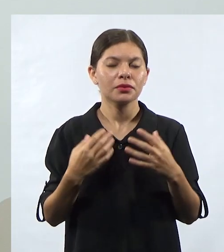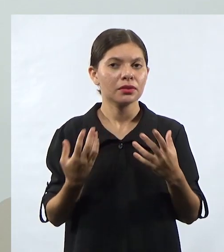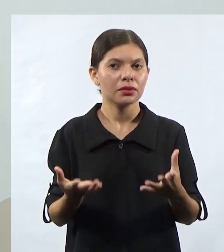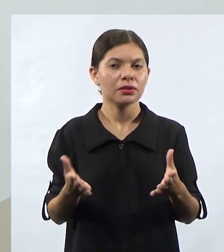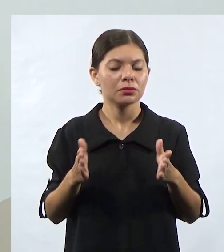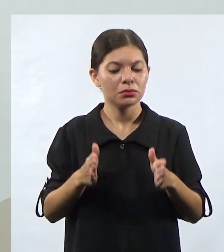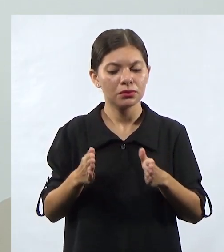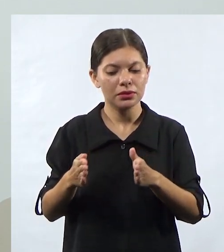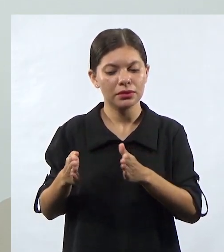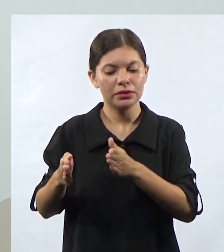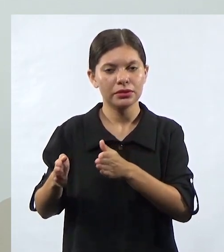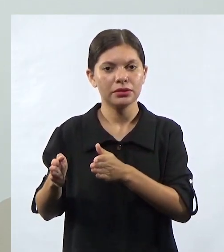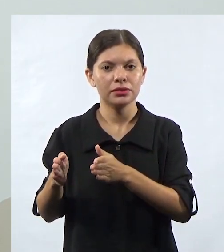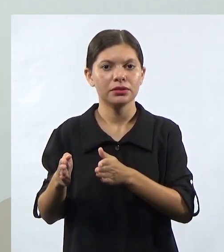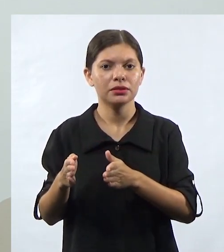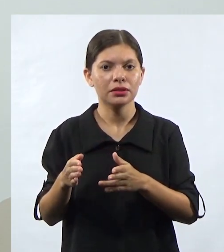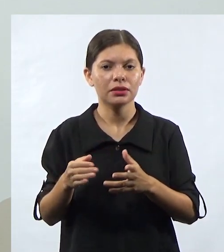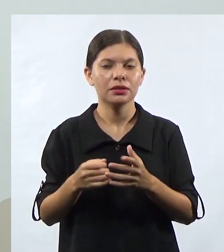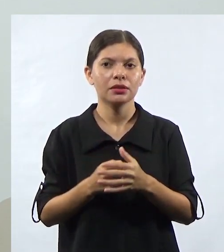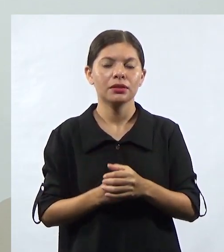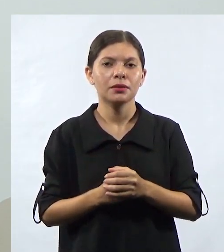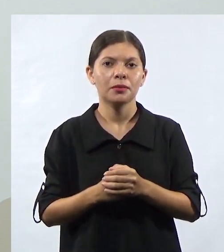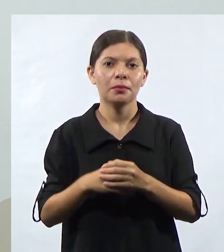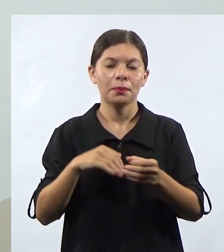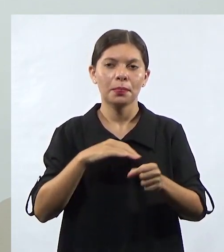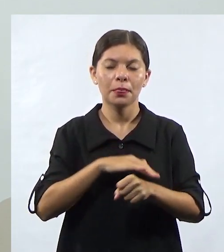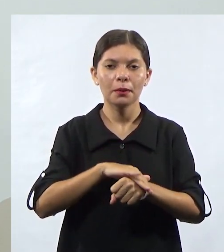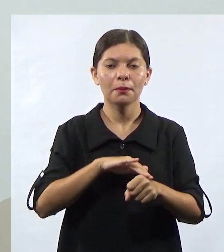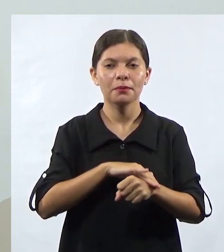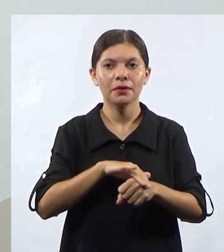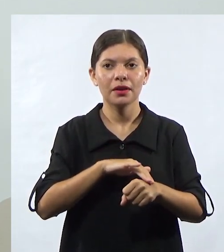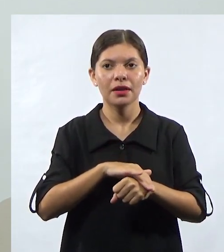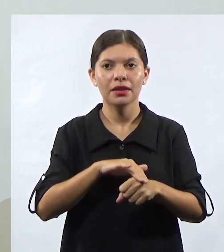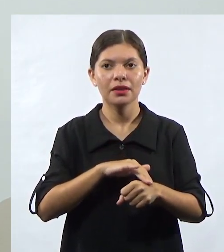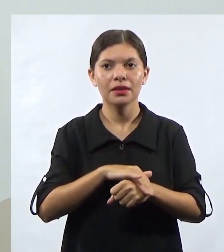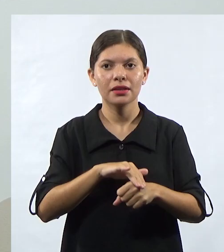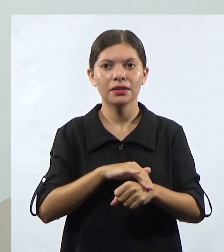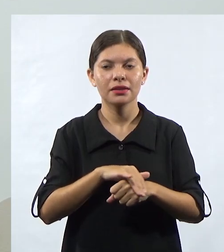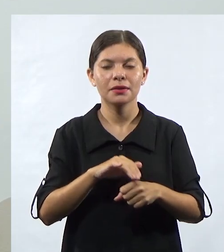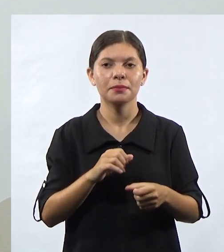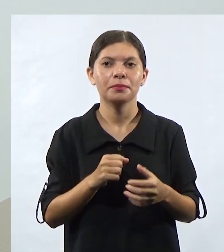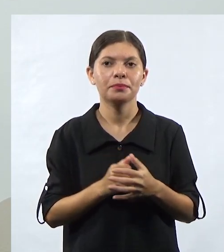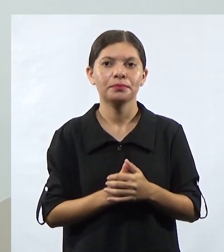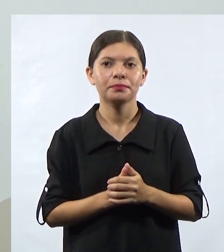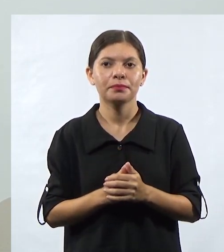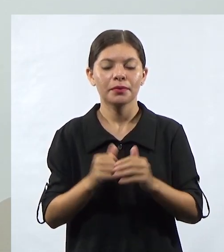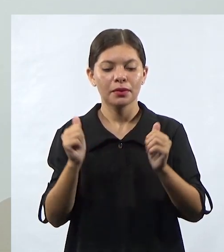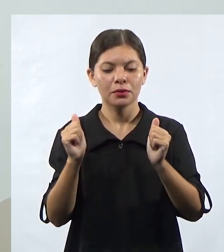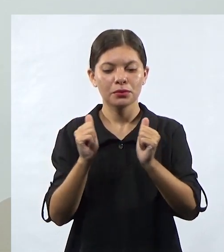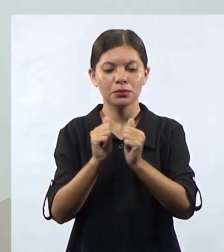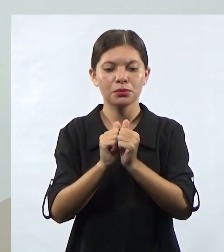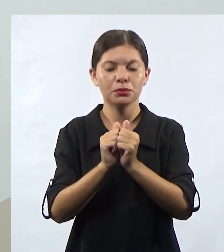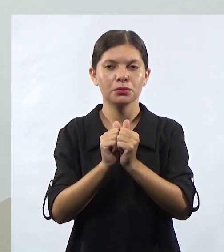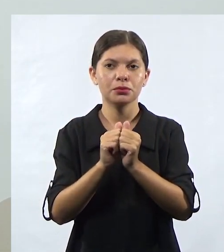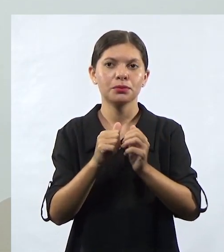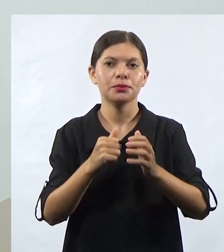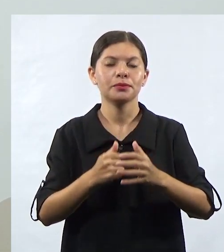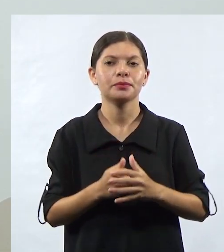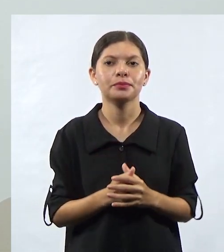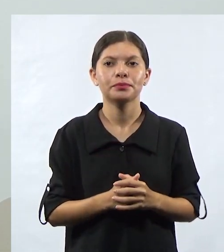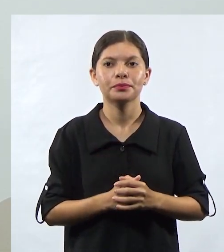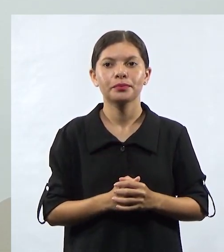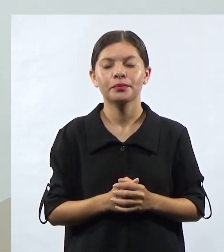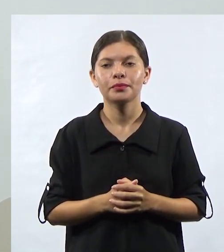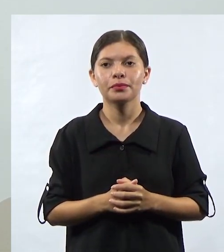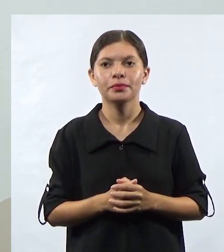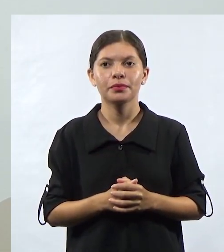organizar encontros próximos, mas lógico, não vai fazer hoje, amanhã e depois, que não tem disponibilidade. Mas não muito